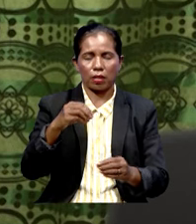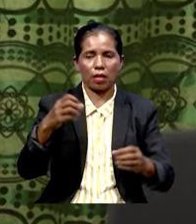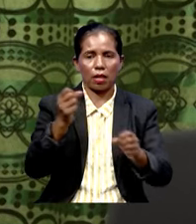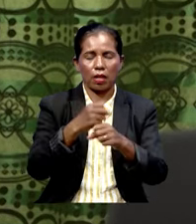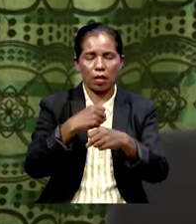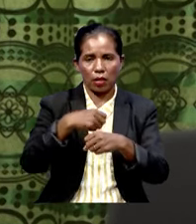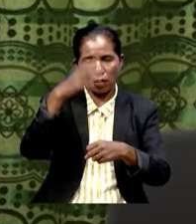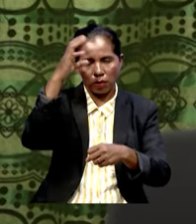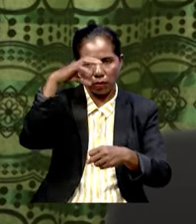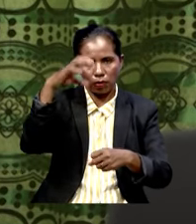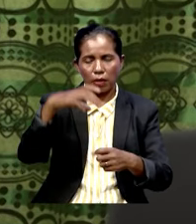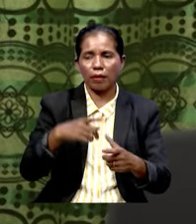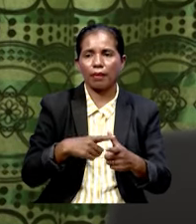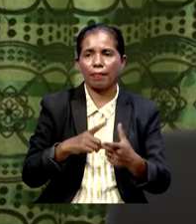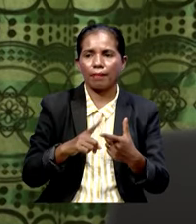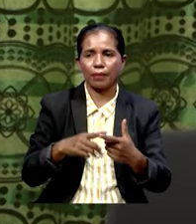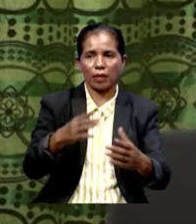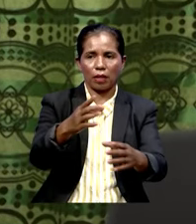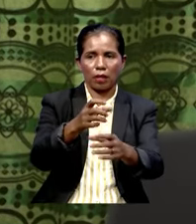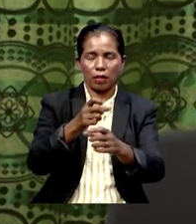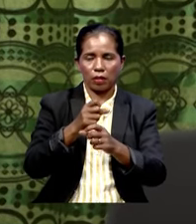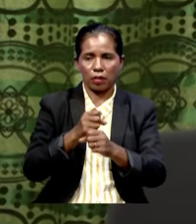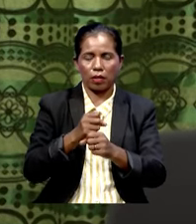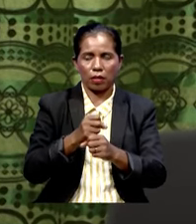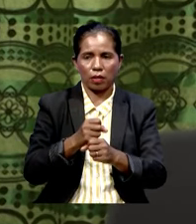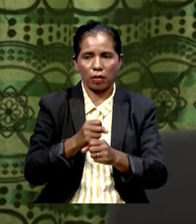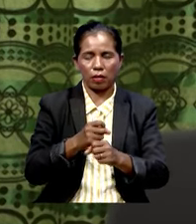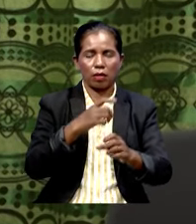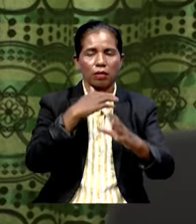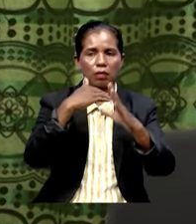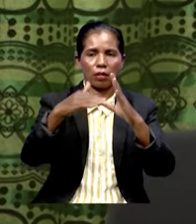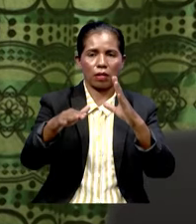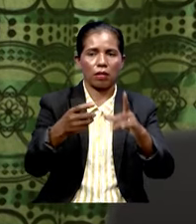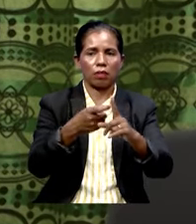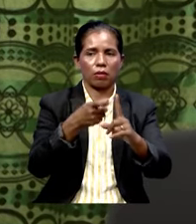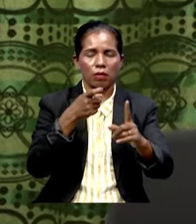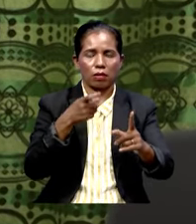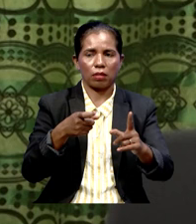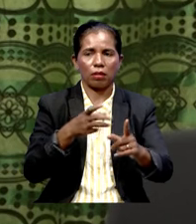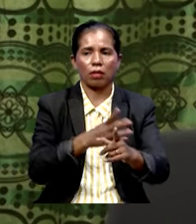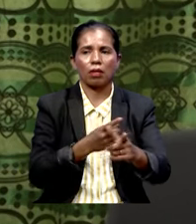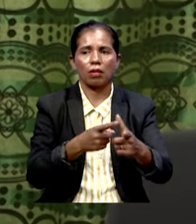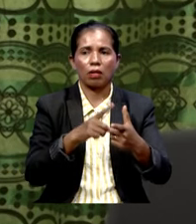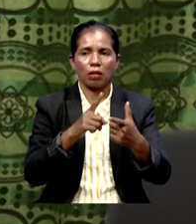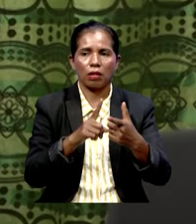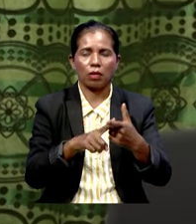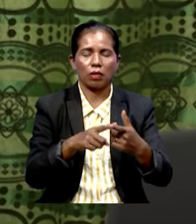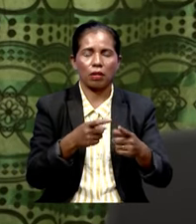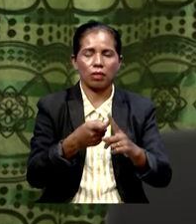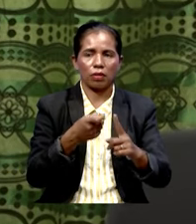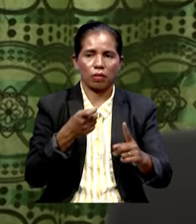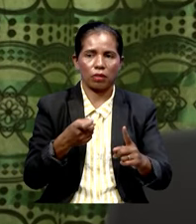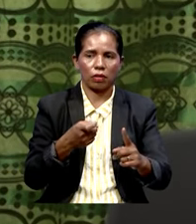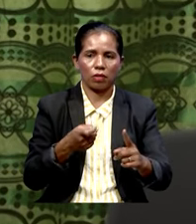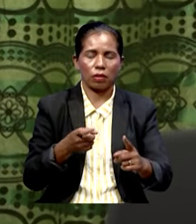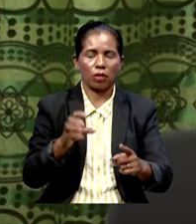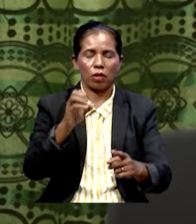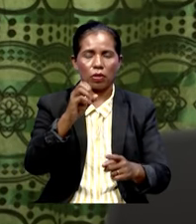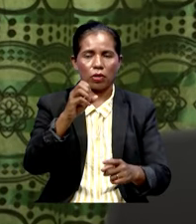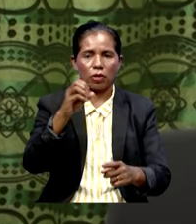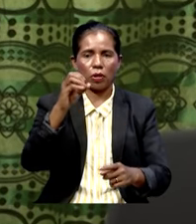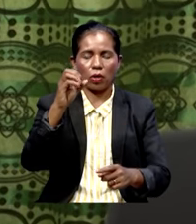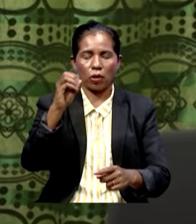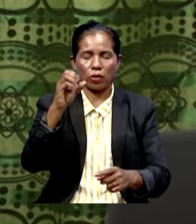i simo evapo transpirasao husi supervisio nomos husi oceano